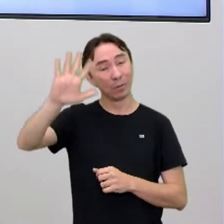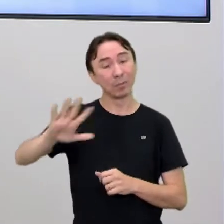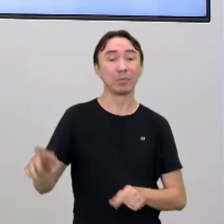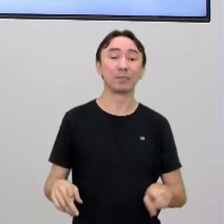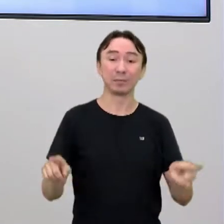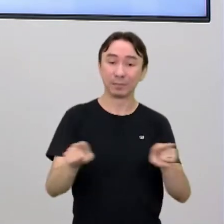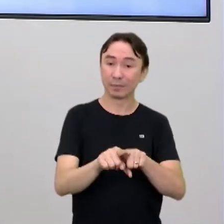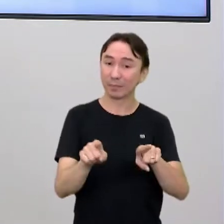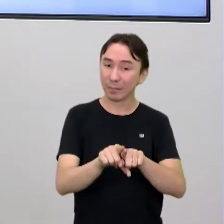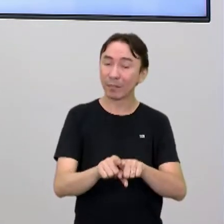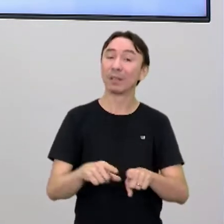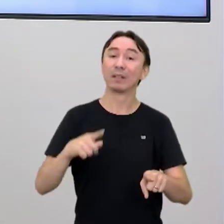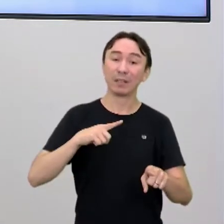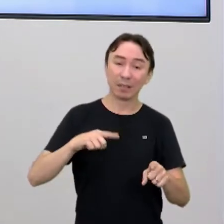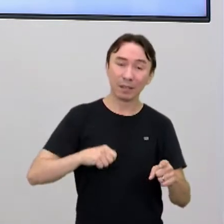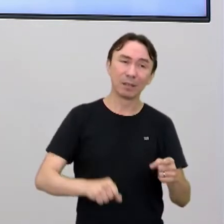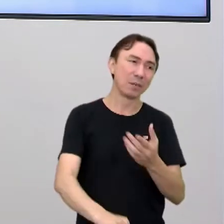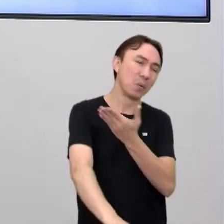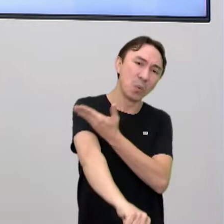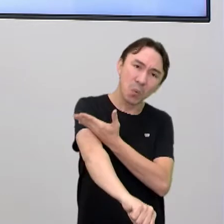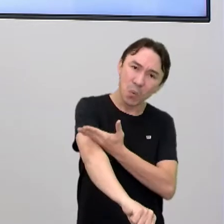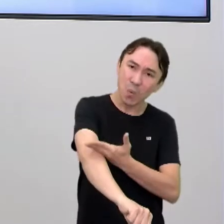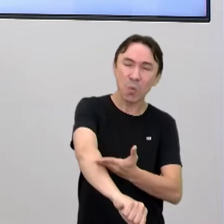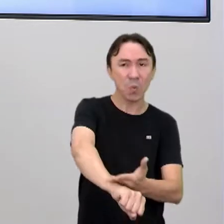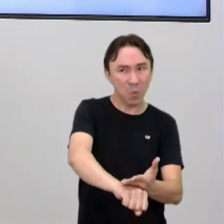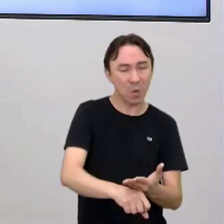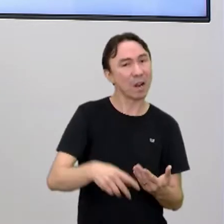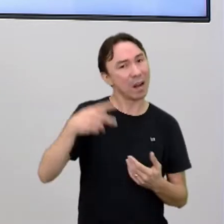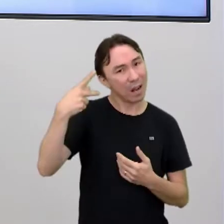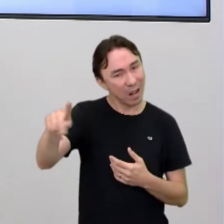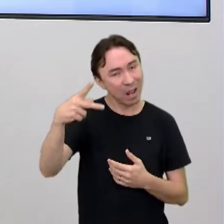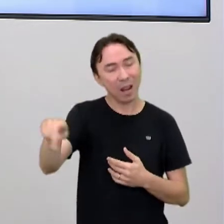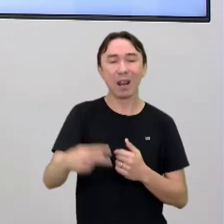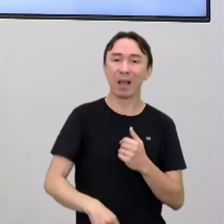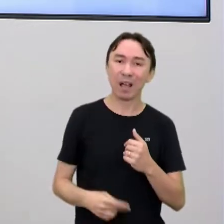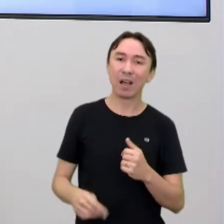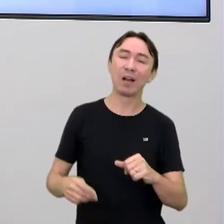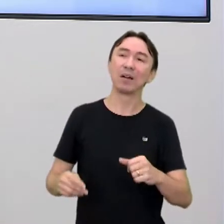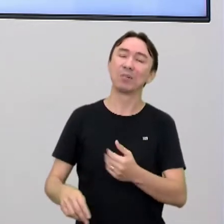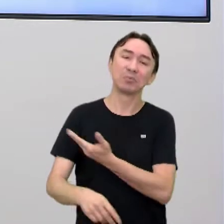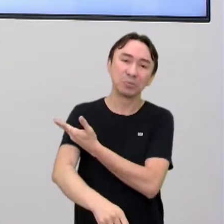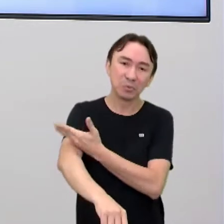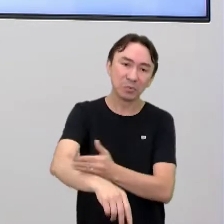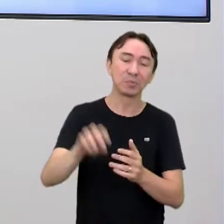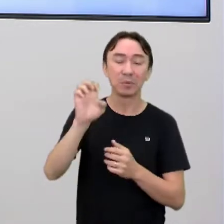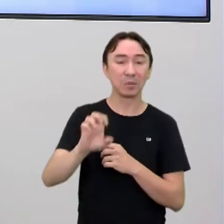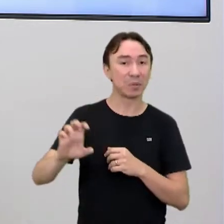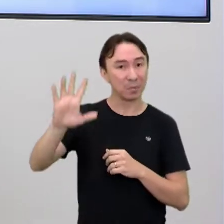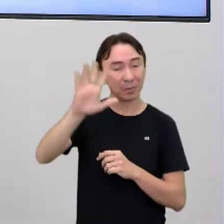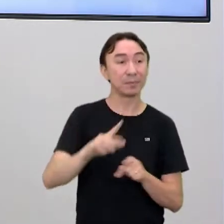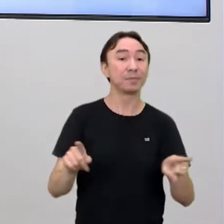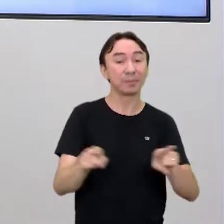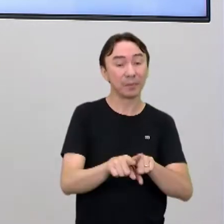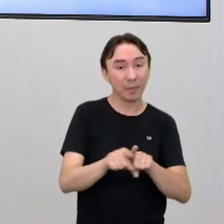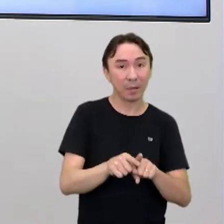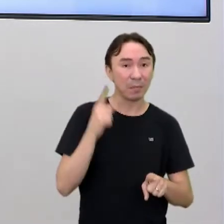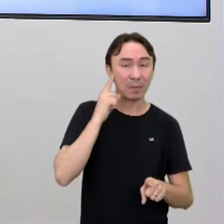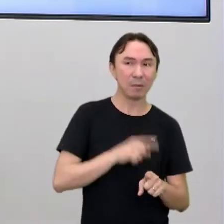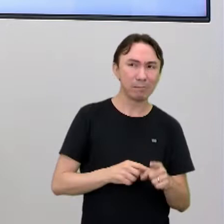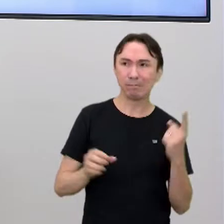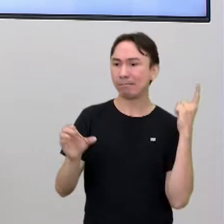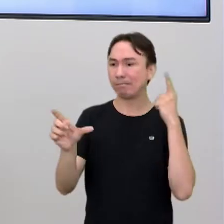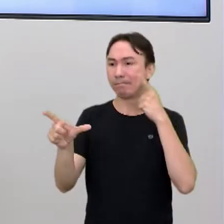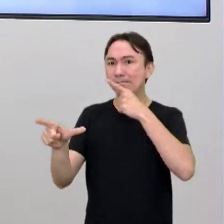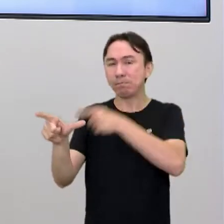de padrão europeu. Os europeus também vão influenciar, conquistar a África, a Oceania